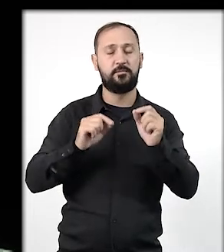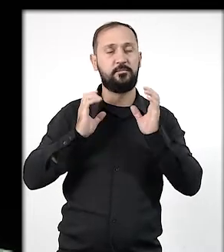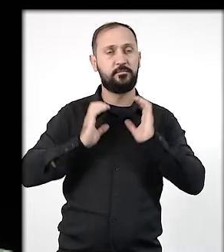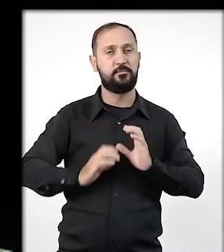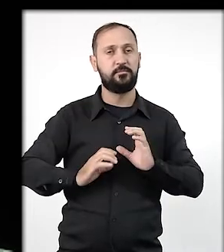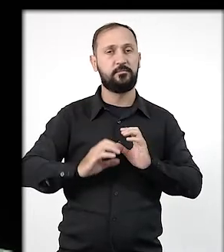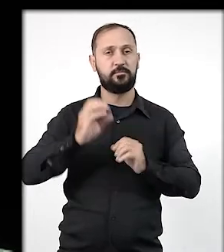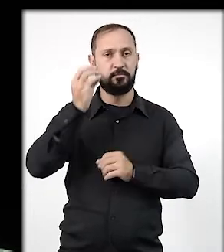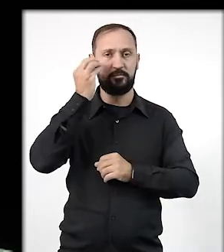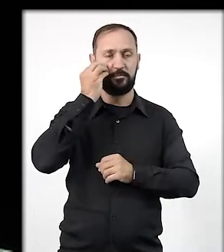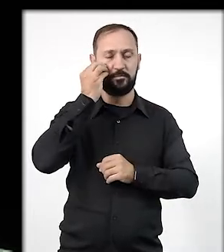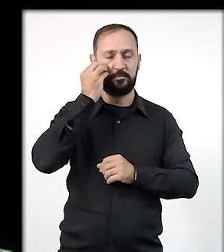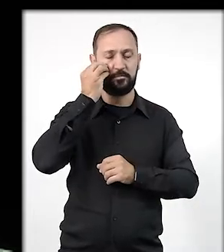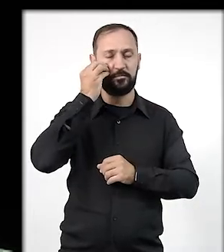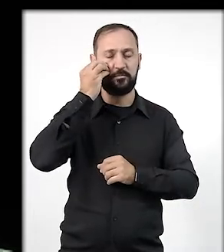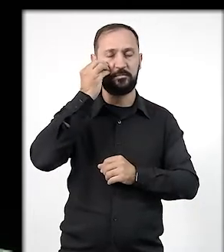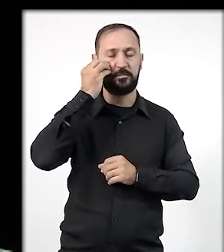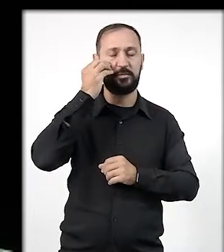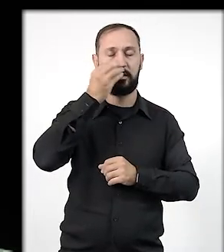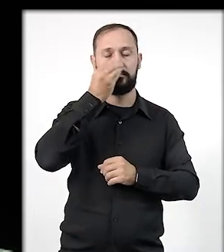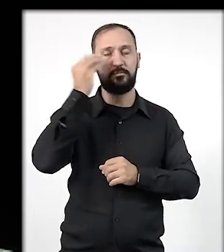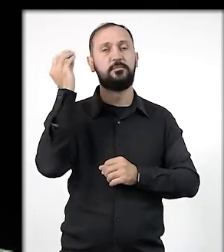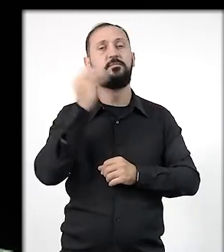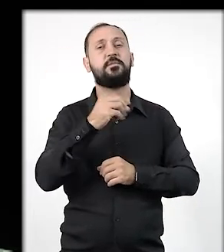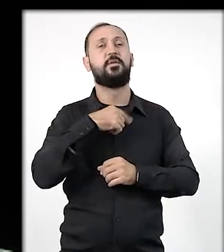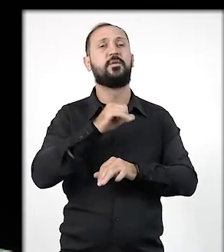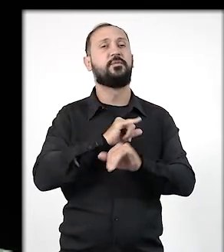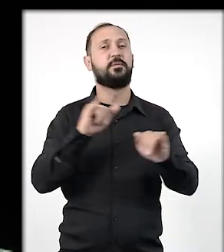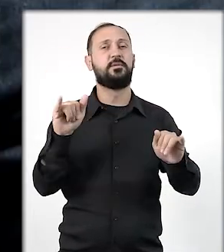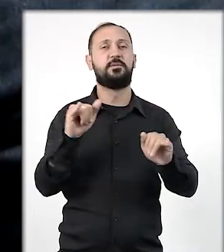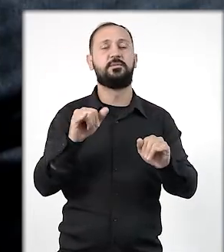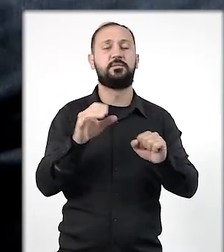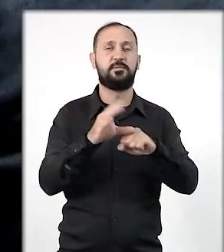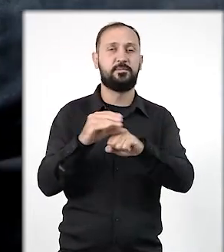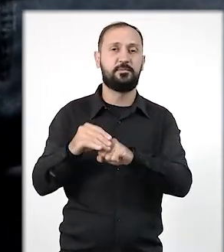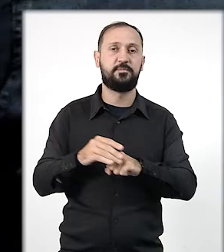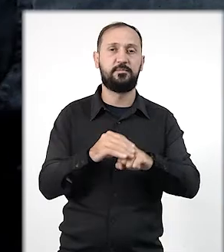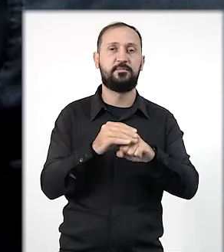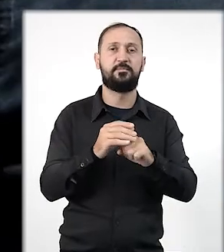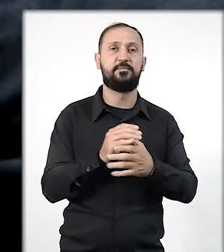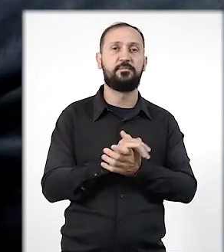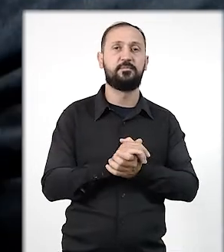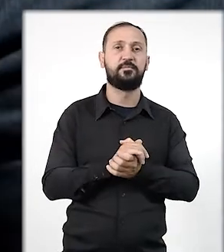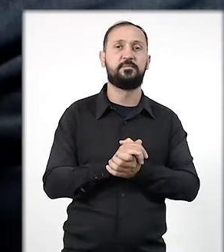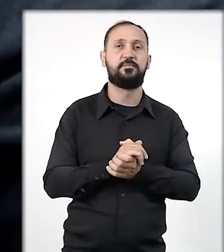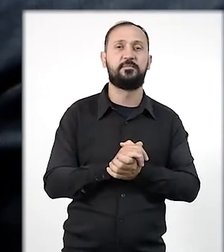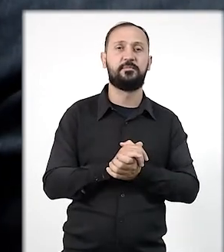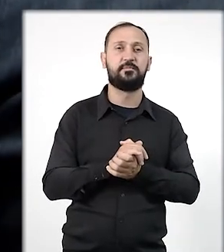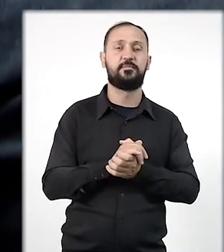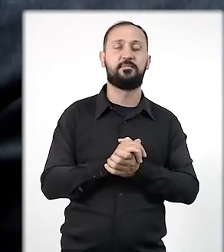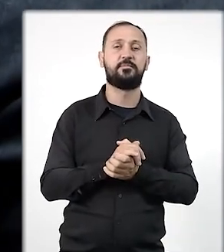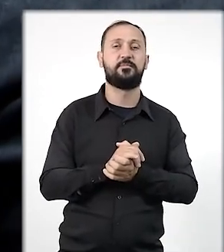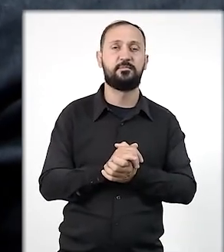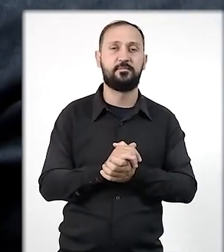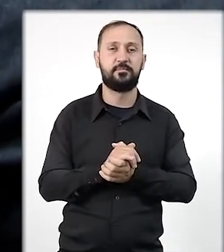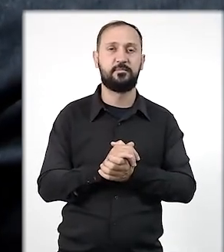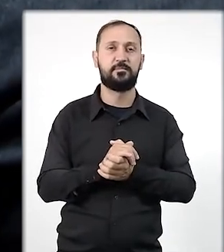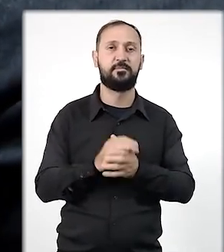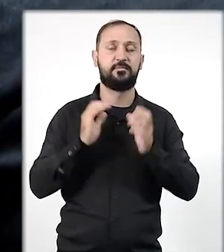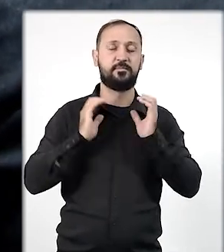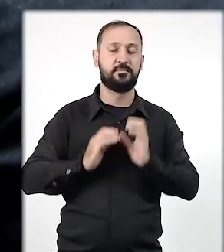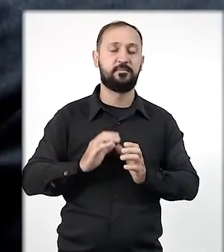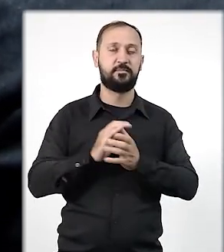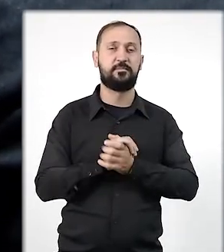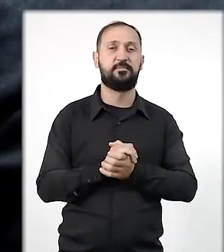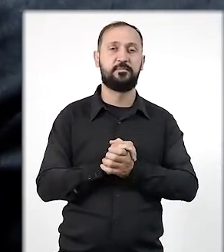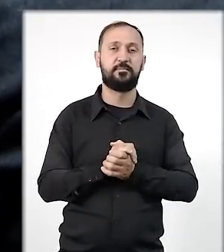elas tendem a ignorar o nível de informação que detém sobre um determinado conhecimento. Por mais que ela busque compreender, por mais que ela tenha... Se a gente tiver